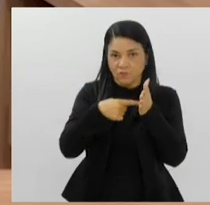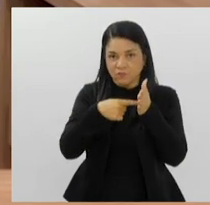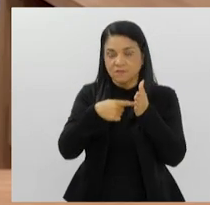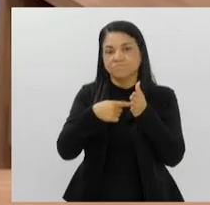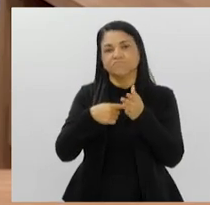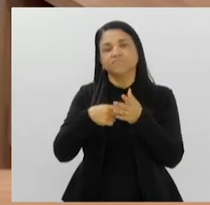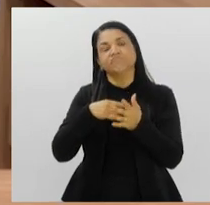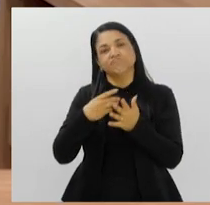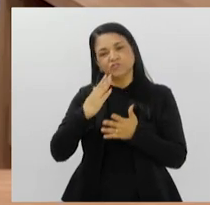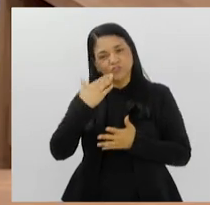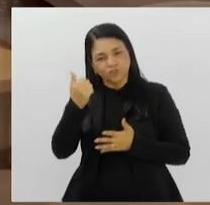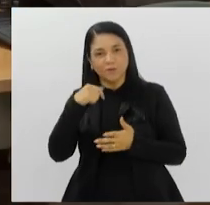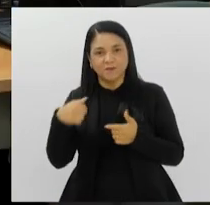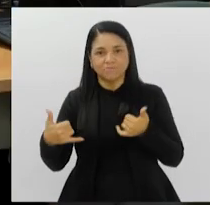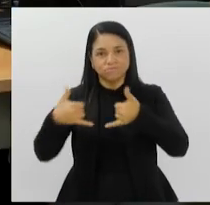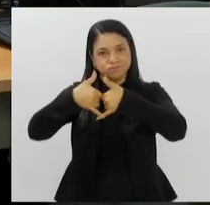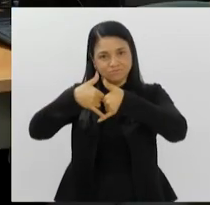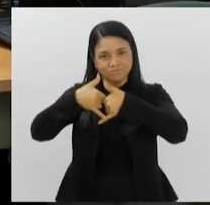chama a gente.